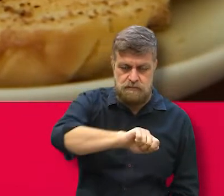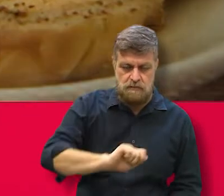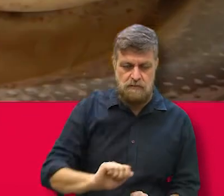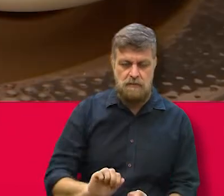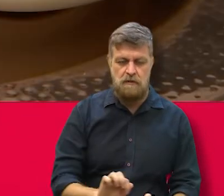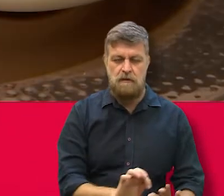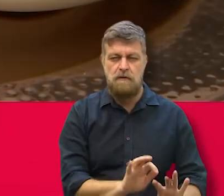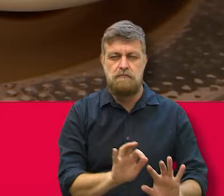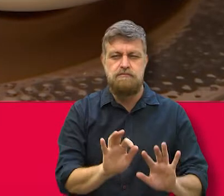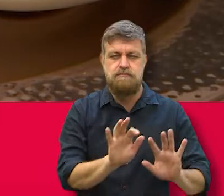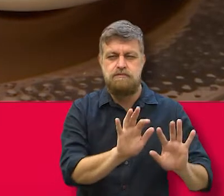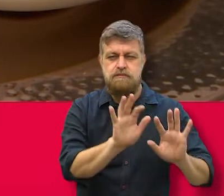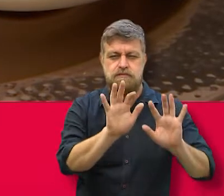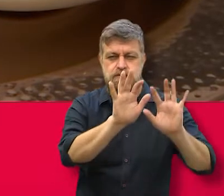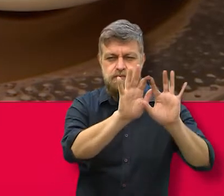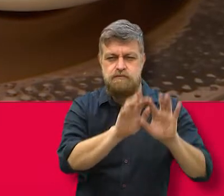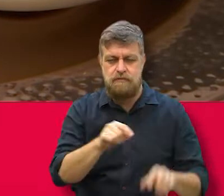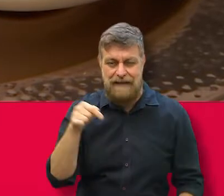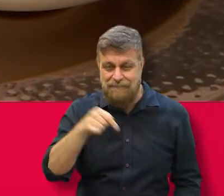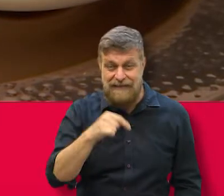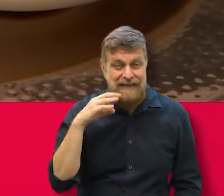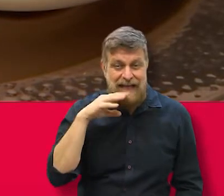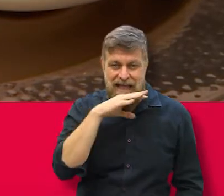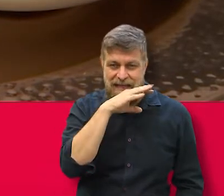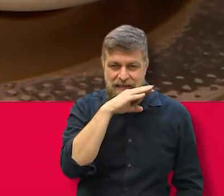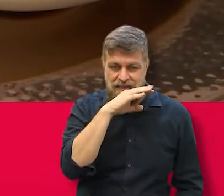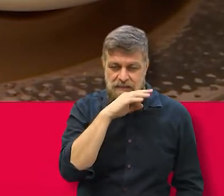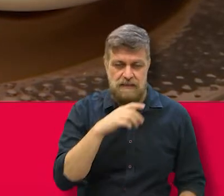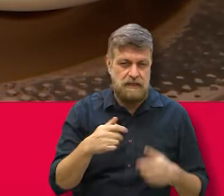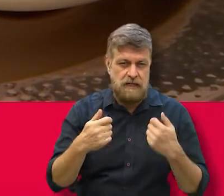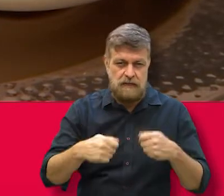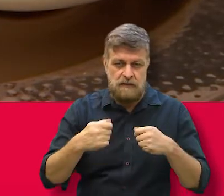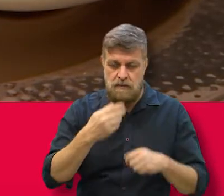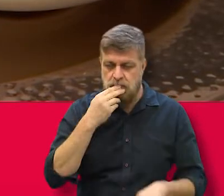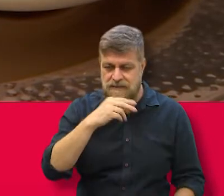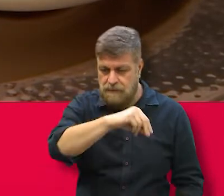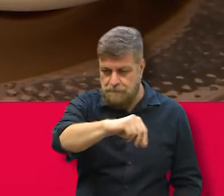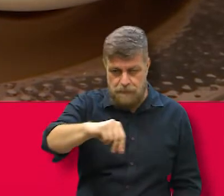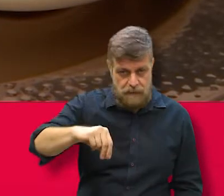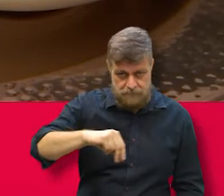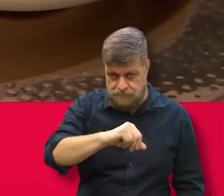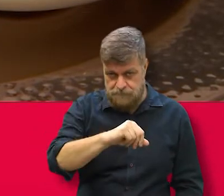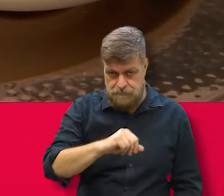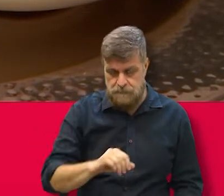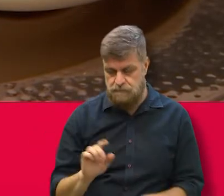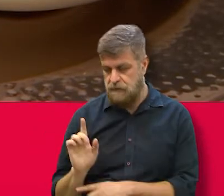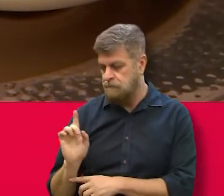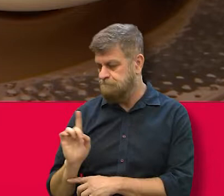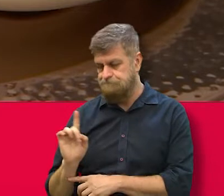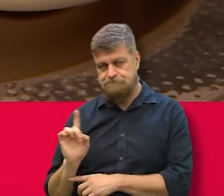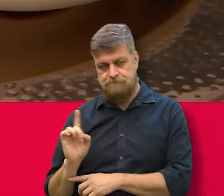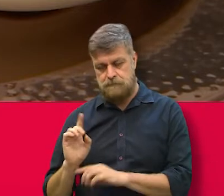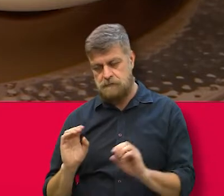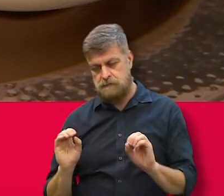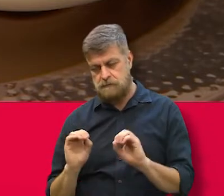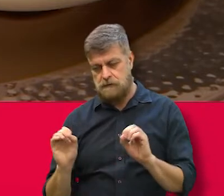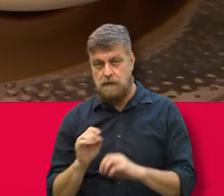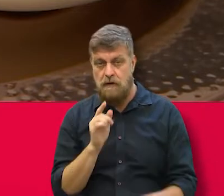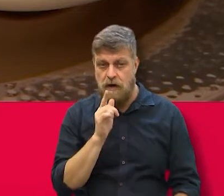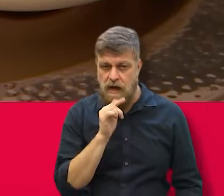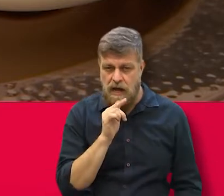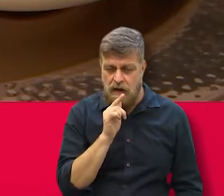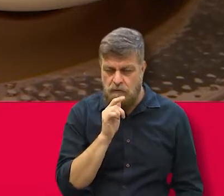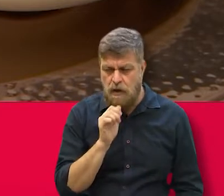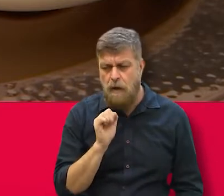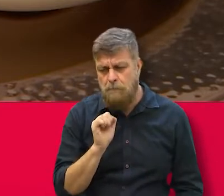o vapor, o quente do alimento continua cozinhando. E não precisa colocar sal? Não. Não, é só